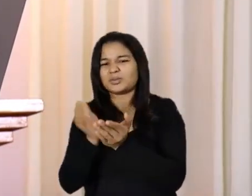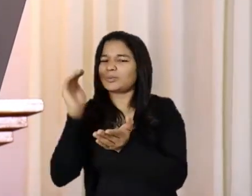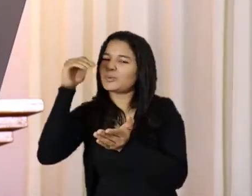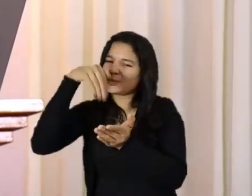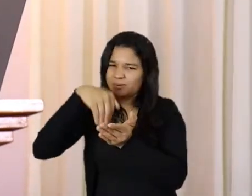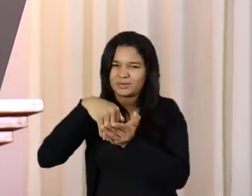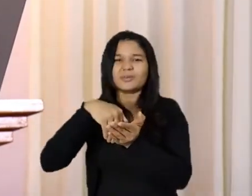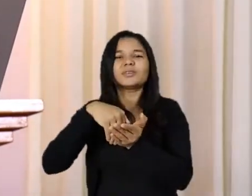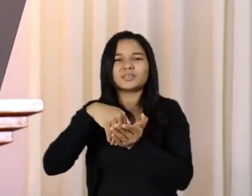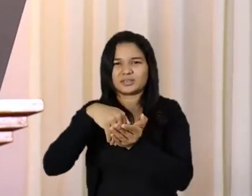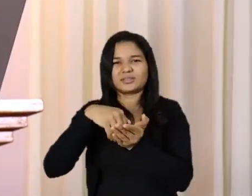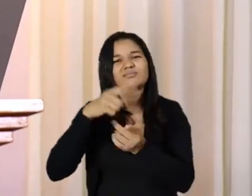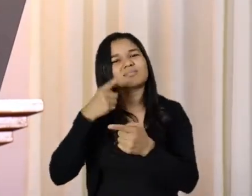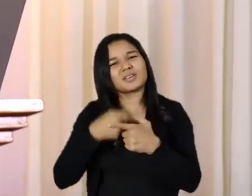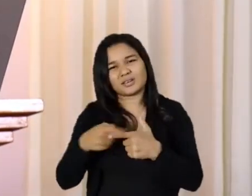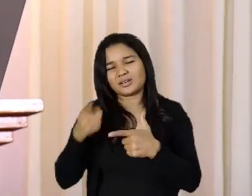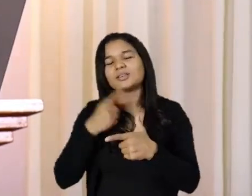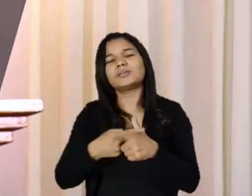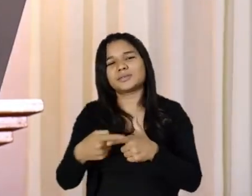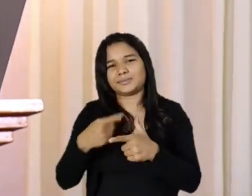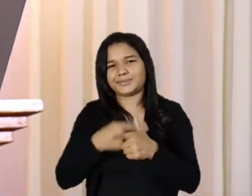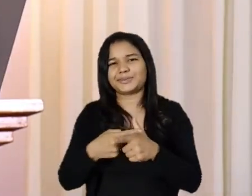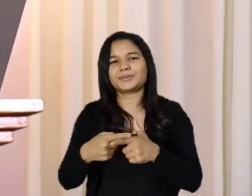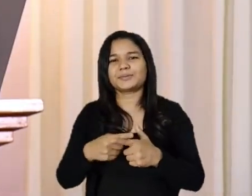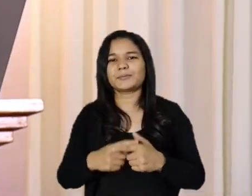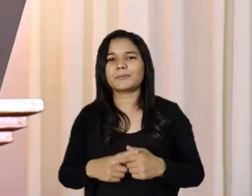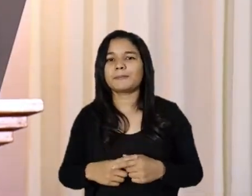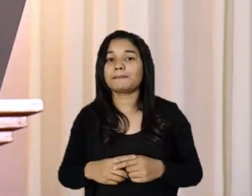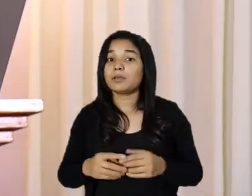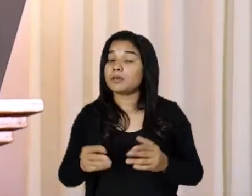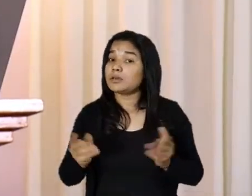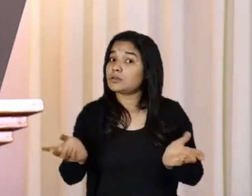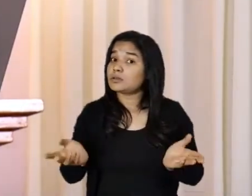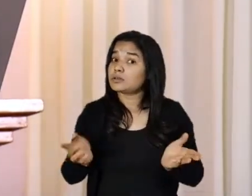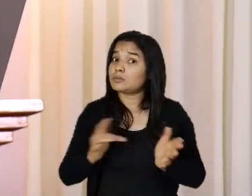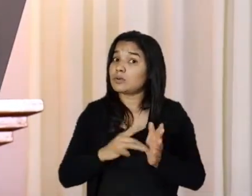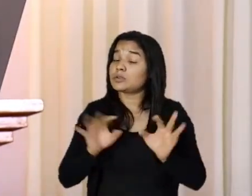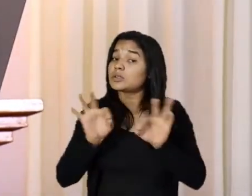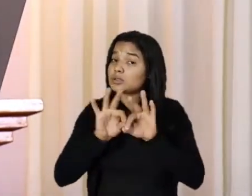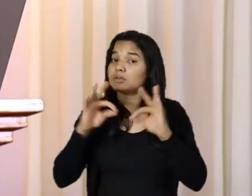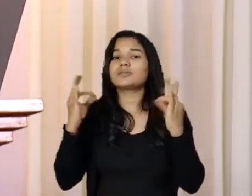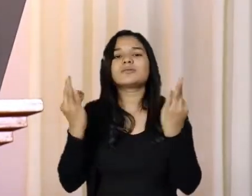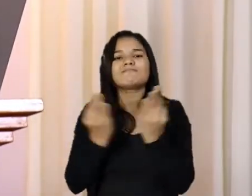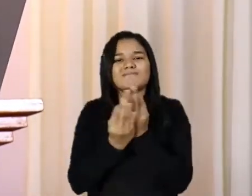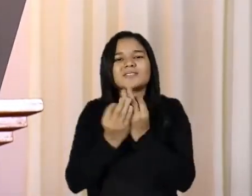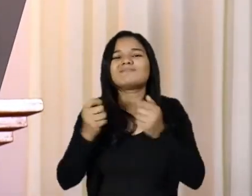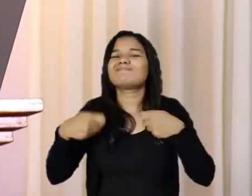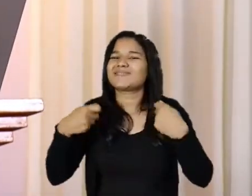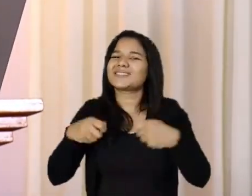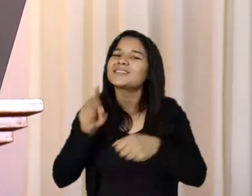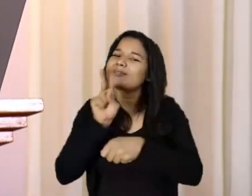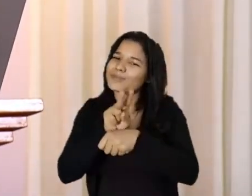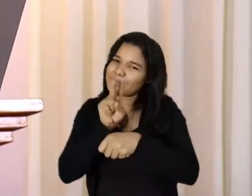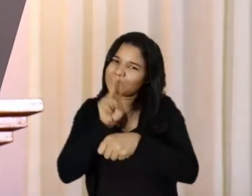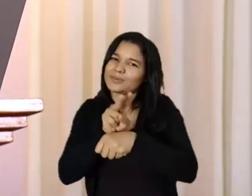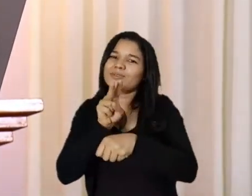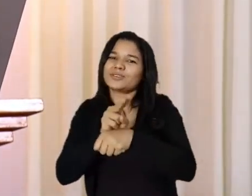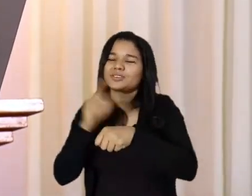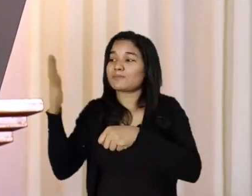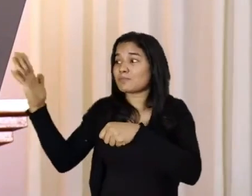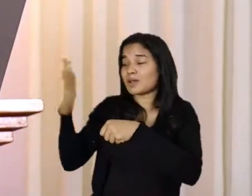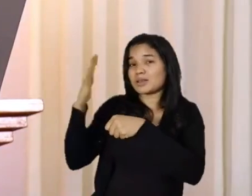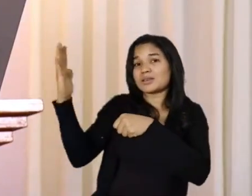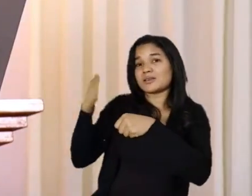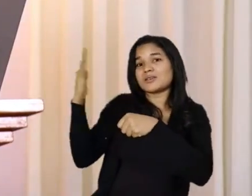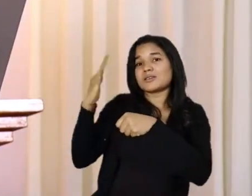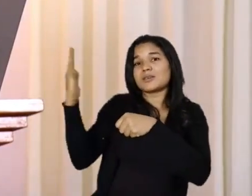ficar. Isso significa que o nosso lar também precisa estar protegido contra as influências externas. Precisa ser betumado. Sabe qual